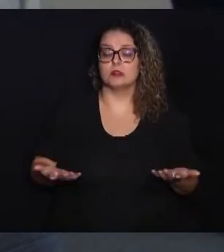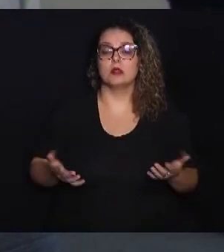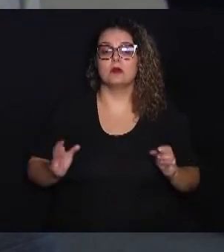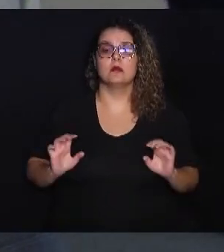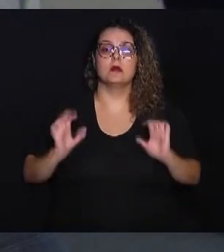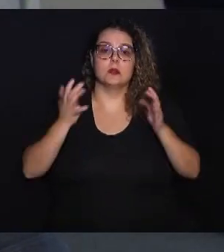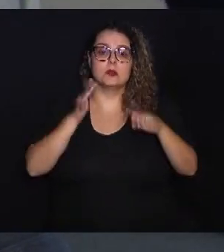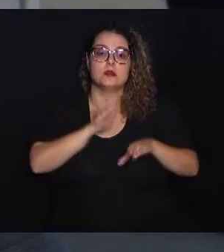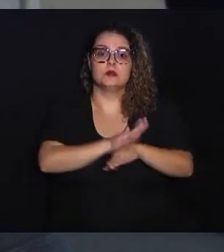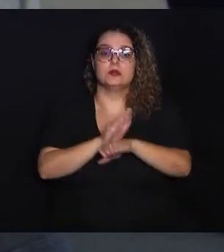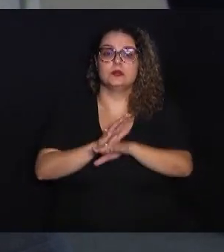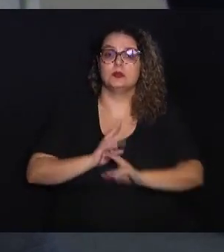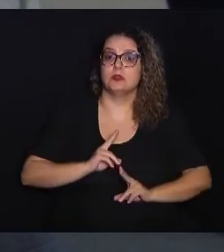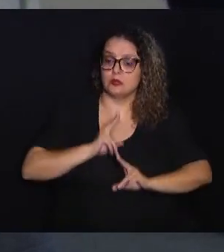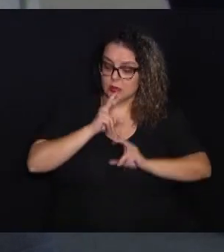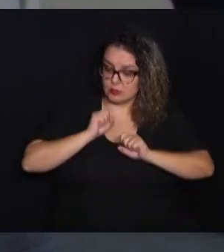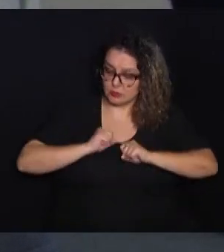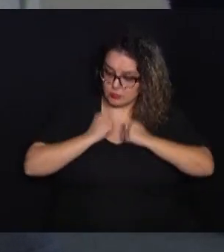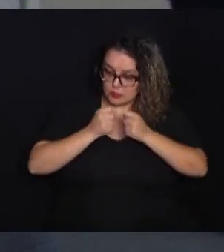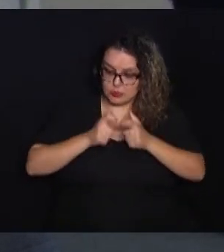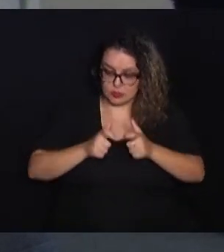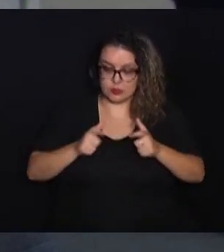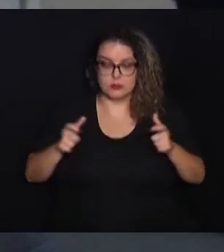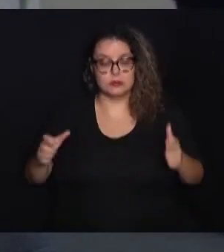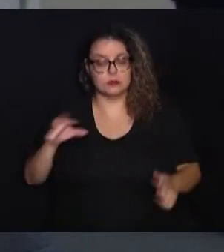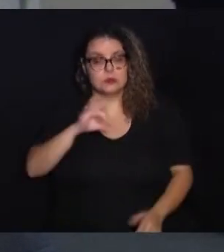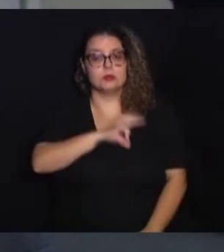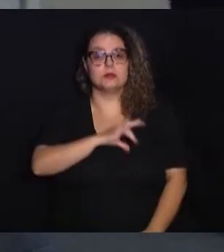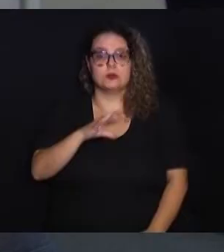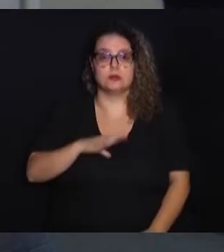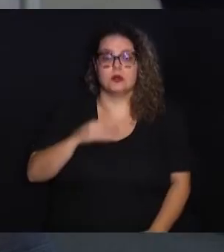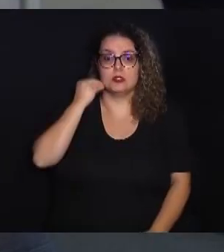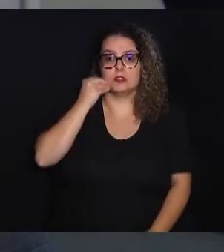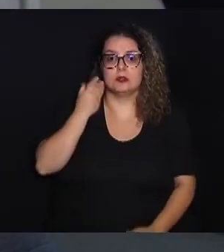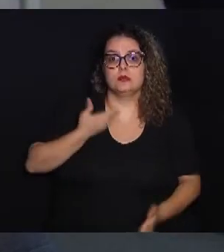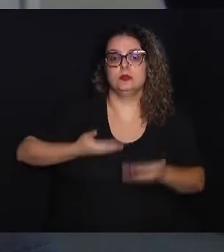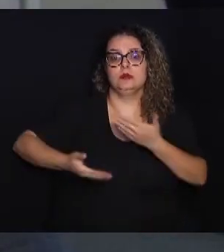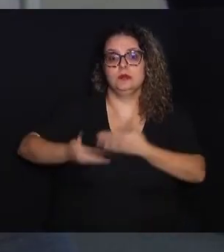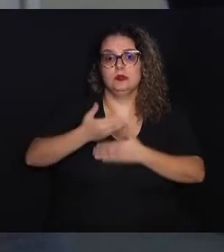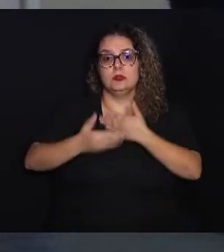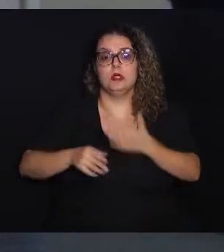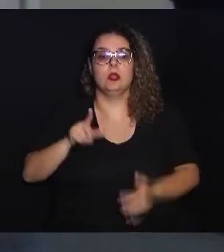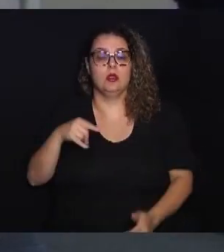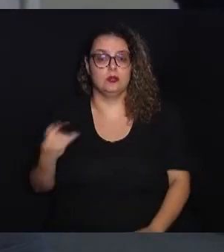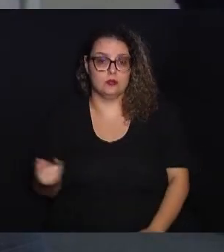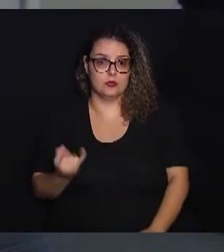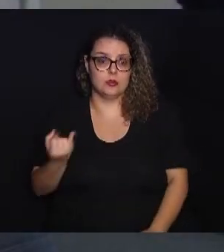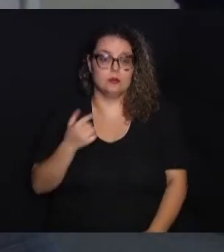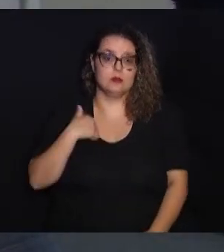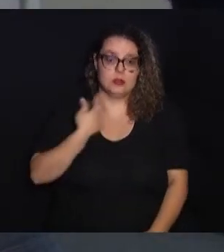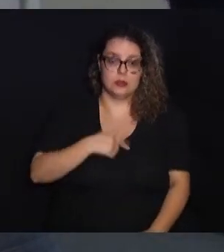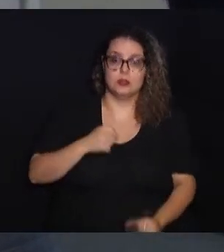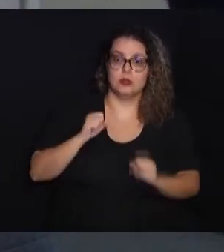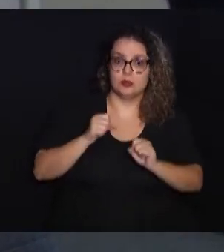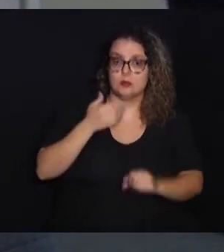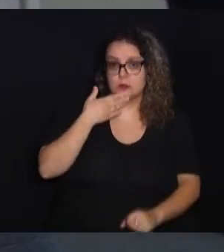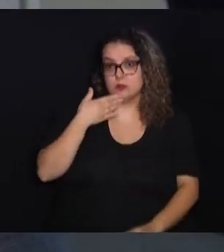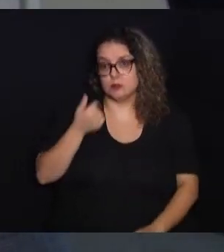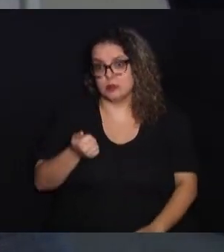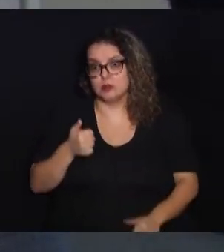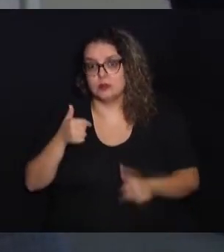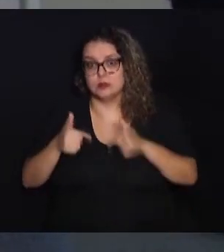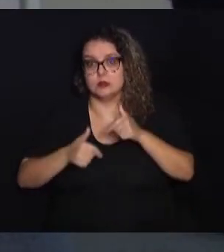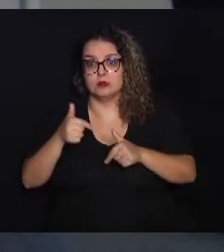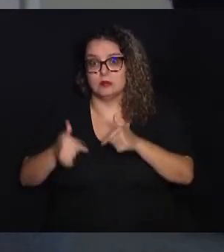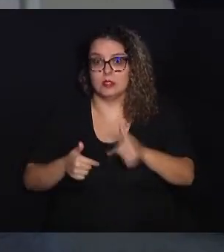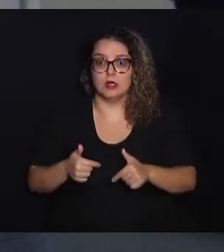estado de São Paulo. Então, esses eventos ajudam a fortalecer esse crescimento das guardas. Essa troca de experiências é muito importante